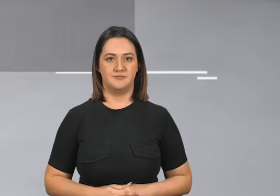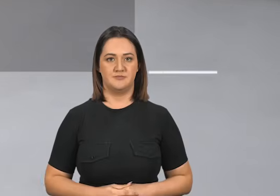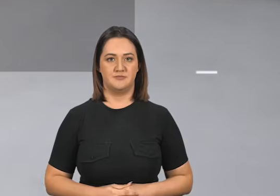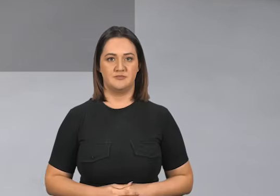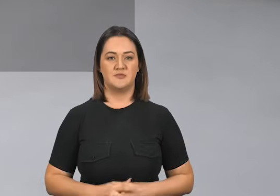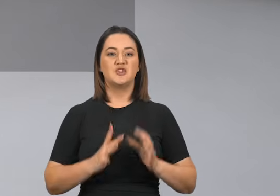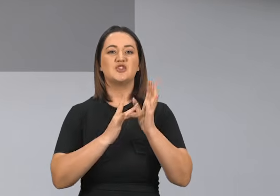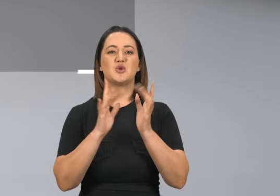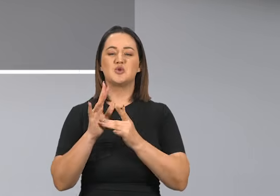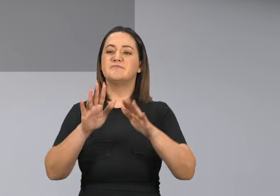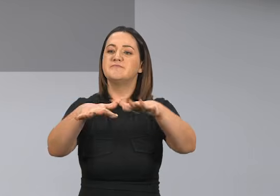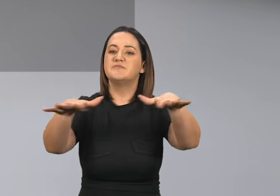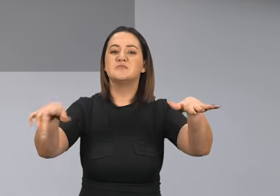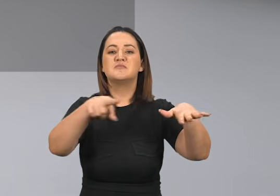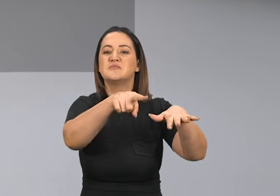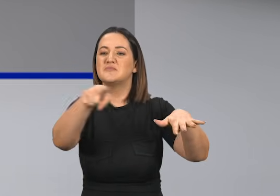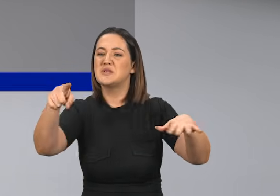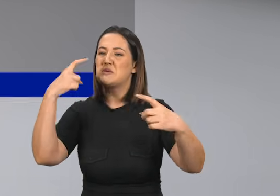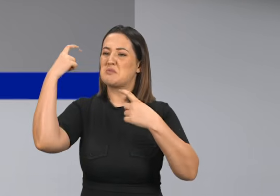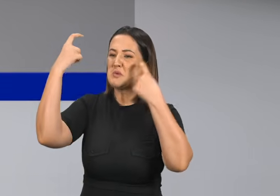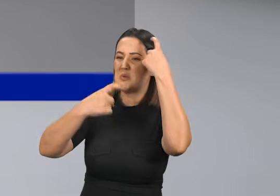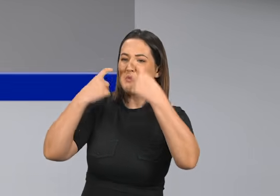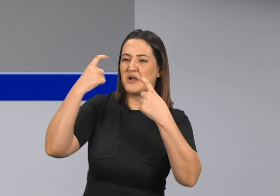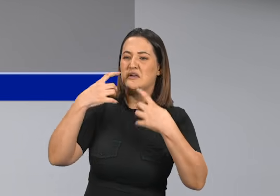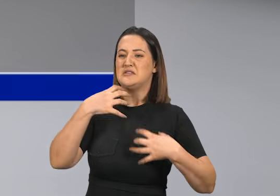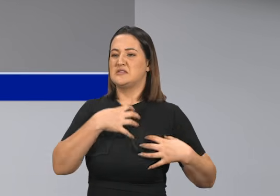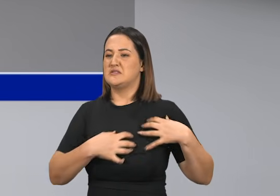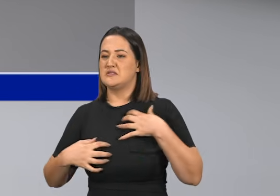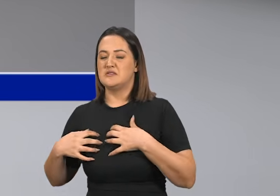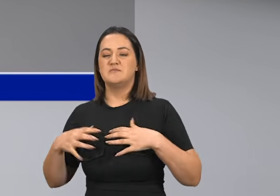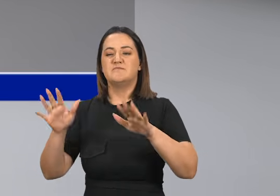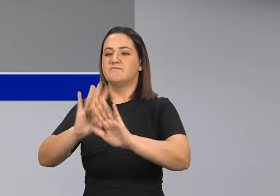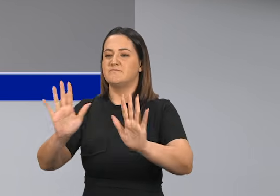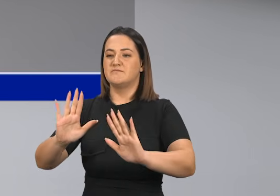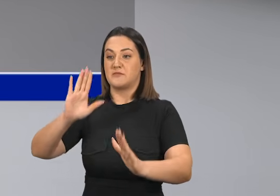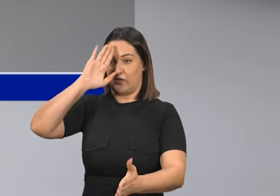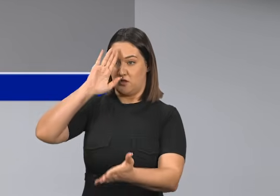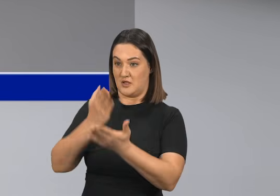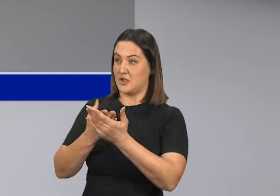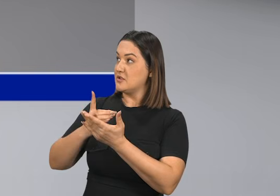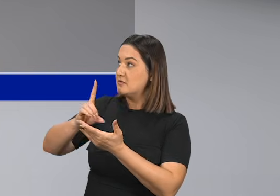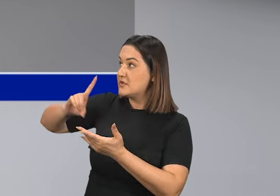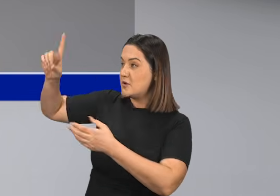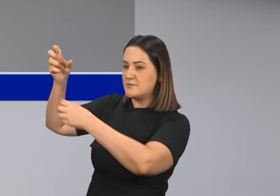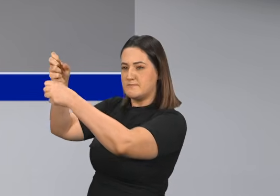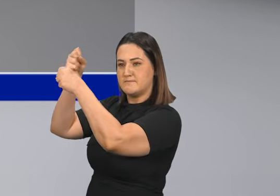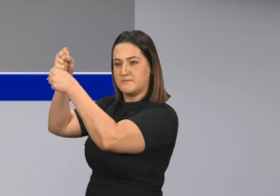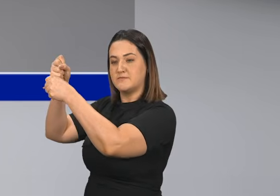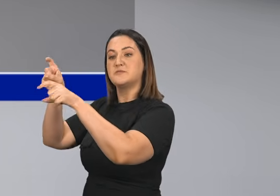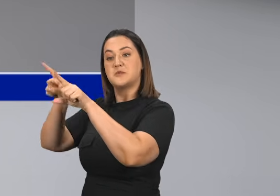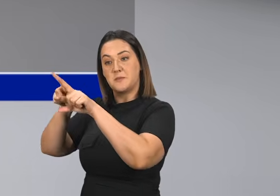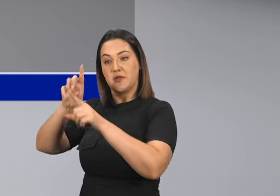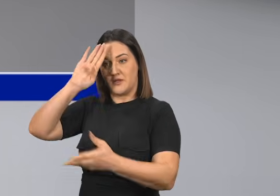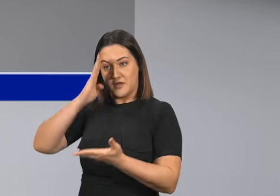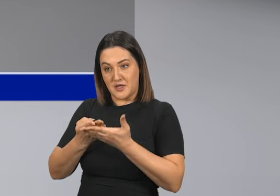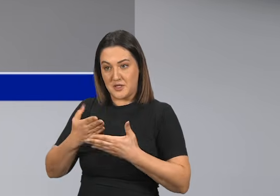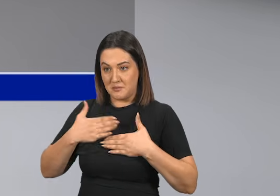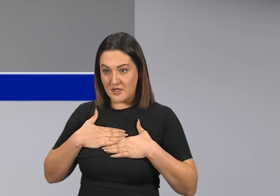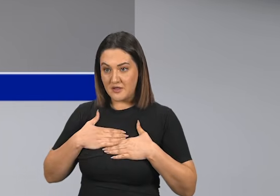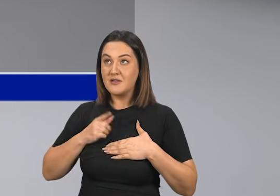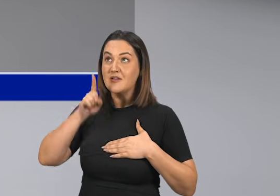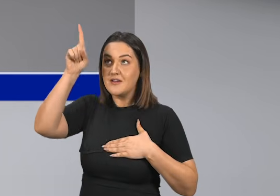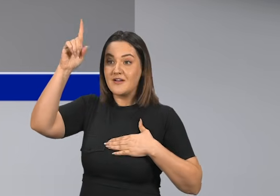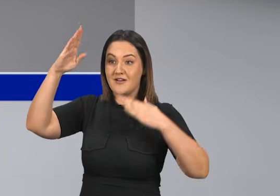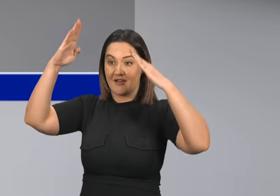ó: Não se turbe o vosso coração. Credes em Deus, crede também em mim. Na casa de meu pai há muitas